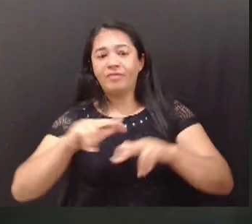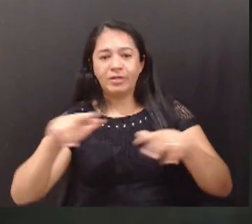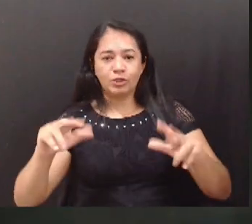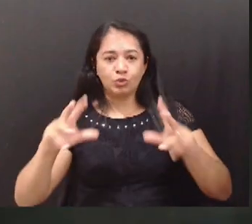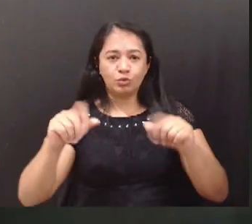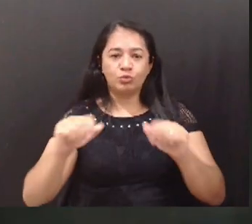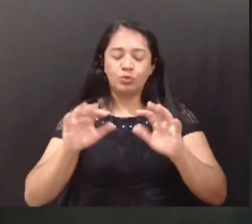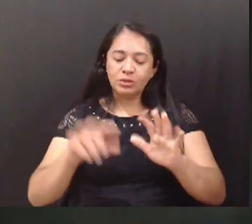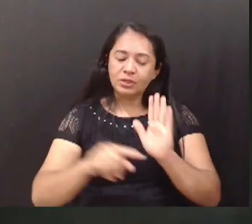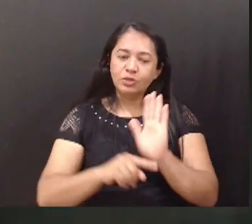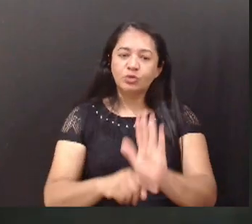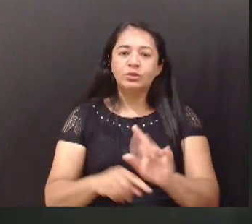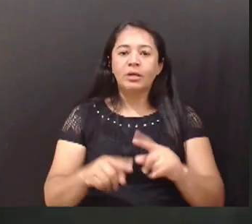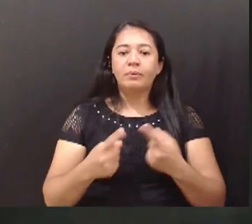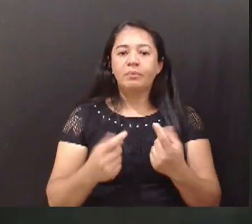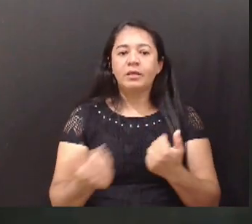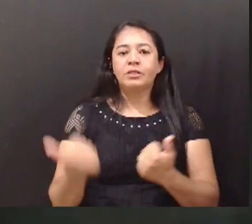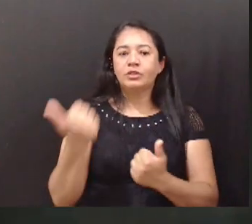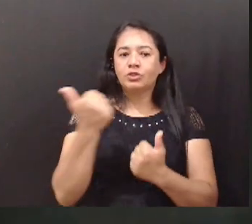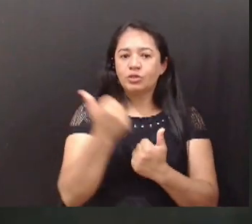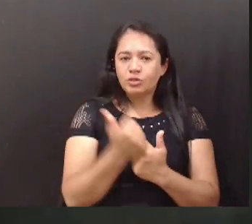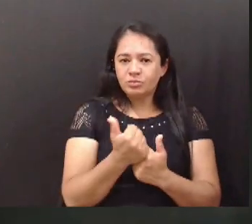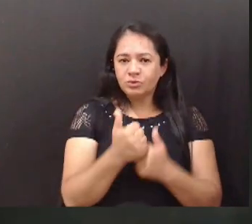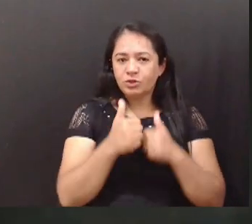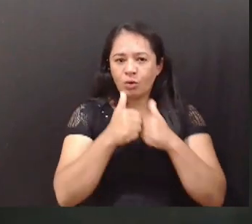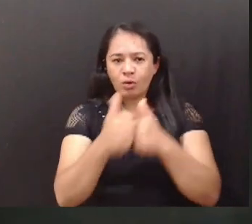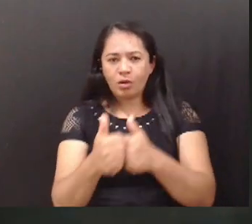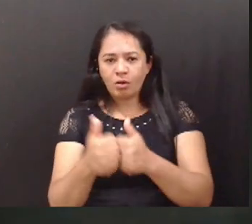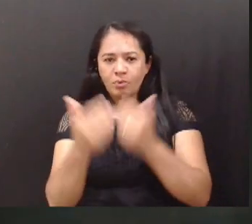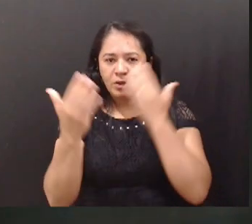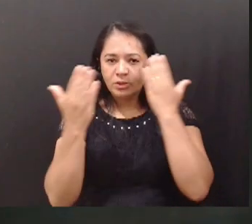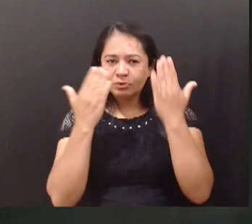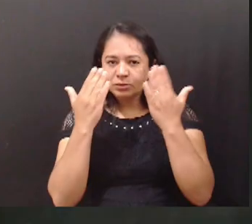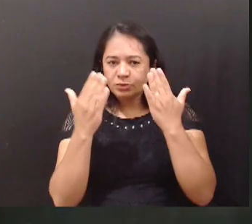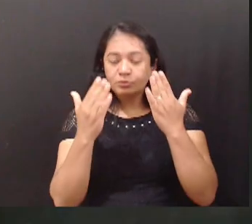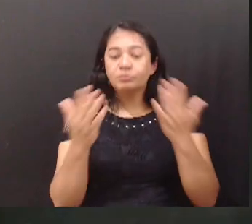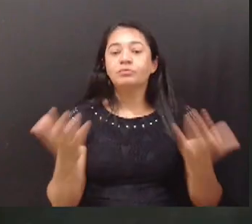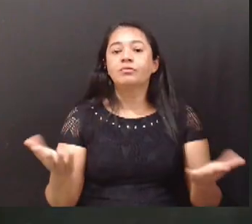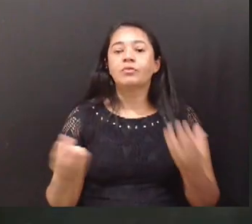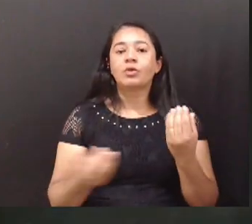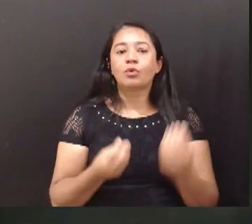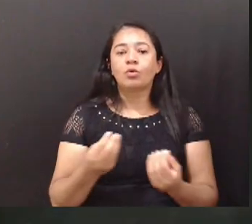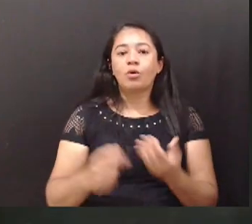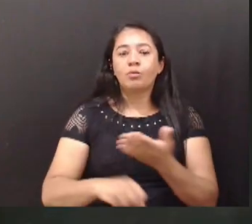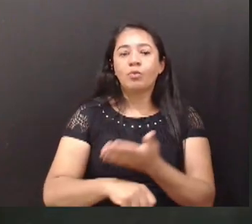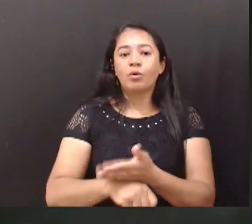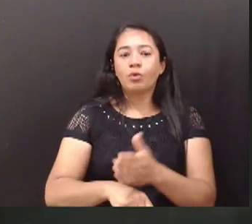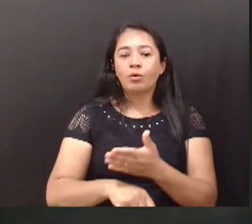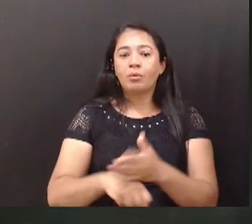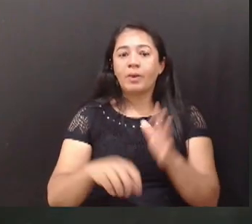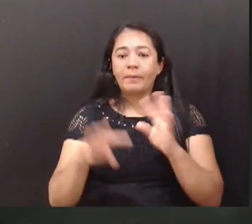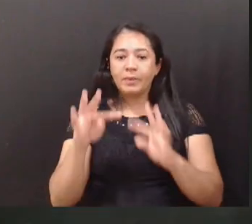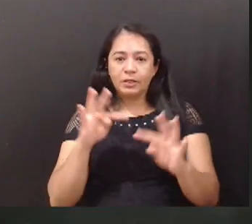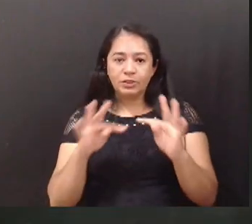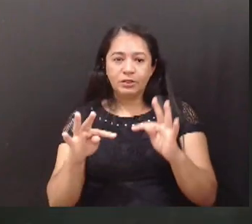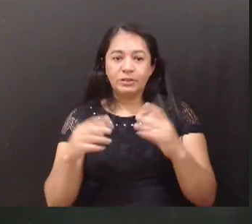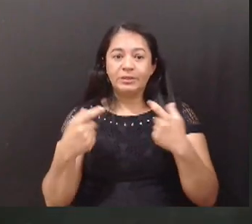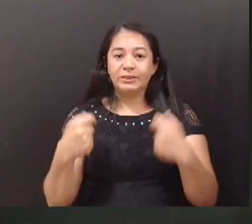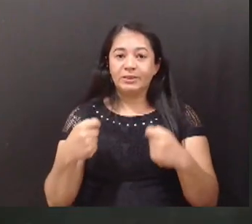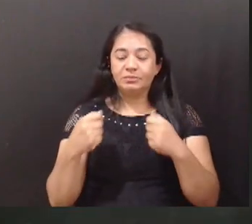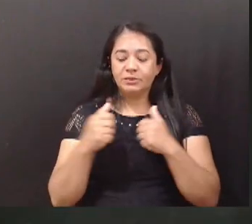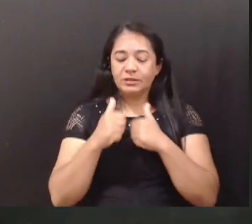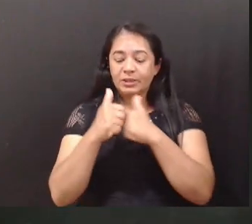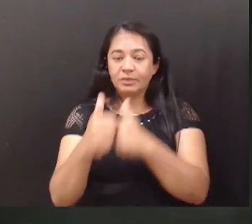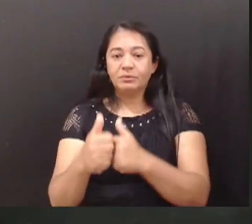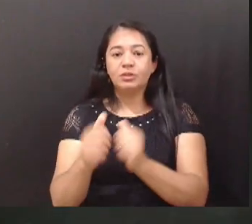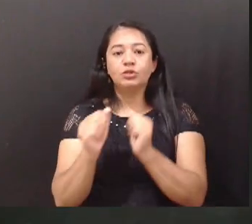mas substitui o acompanhamento psicológico? Quando uma prática é terapêutica e quando ela precisa caminhar junto com